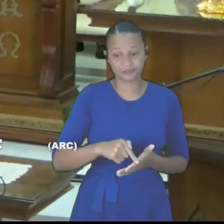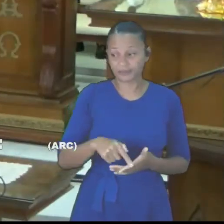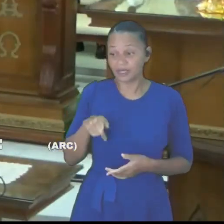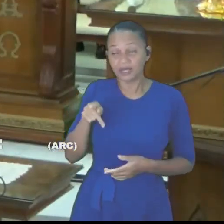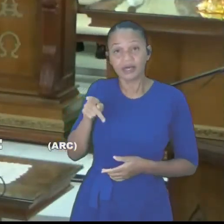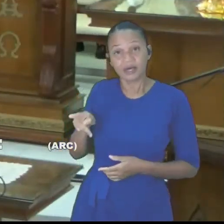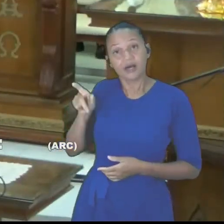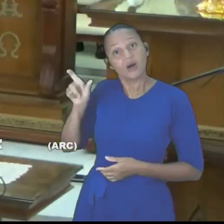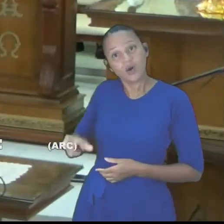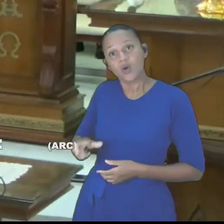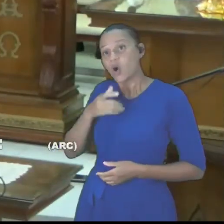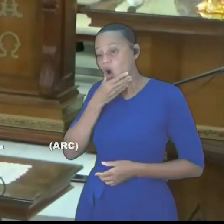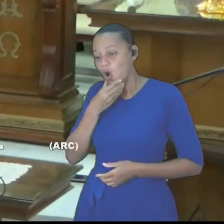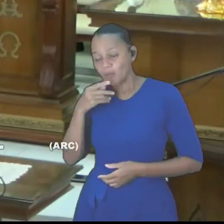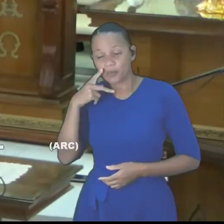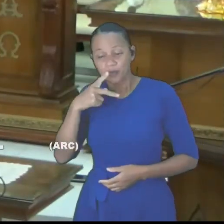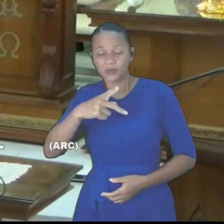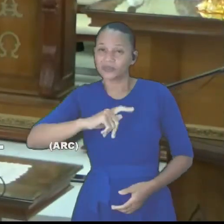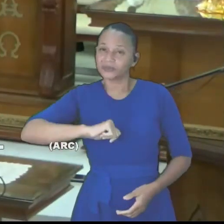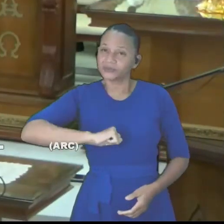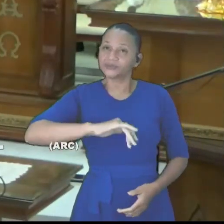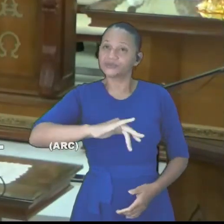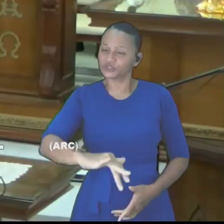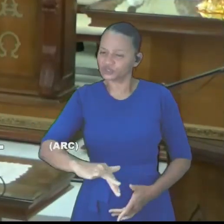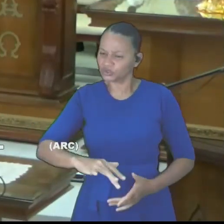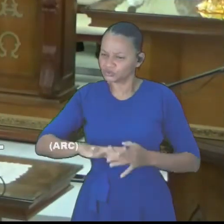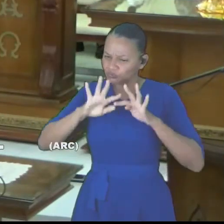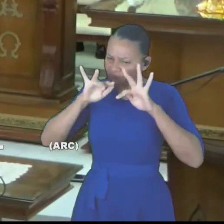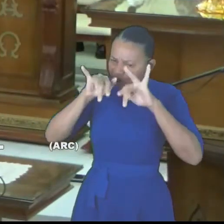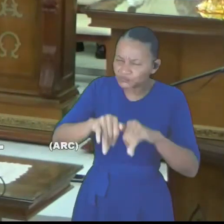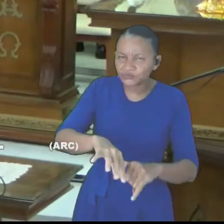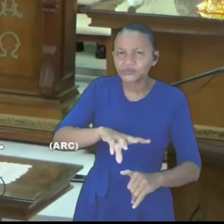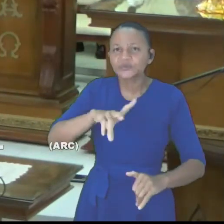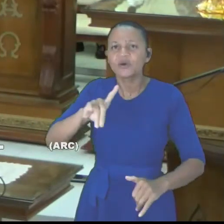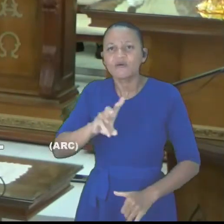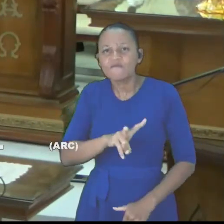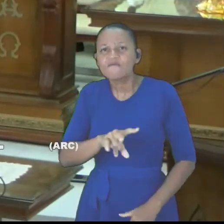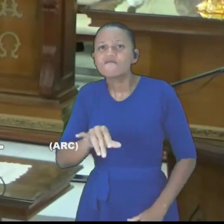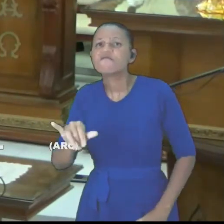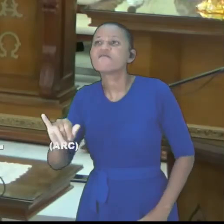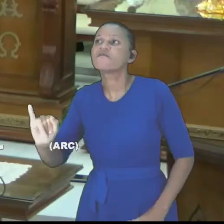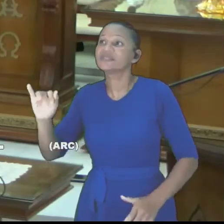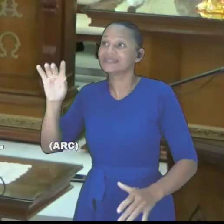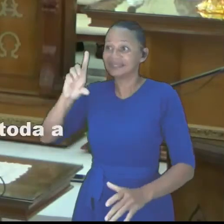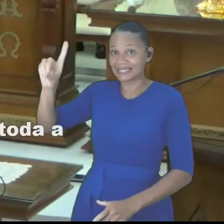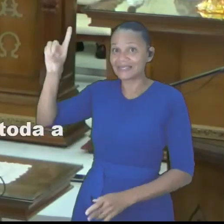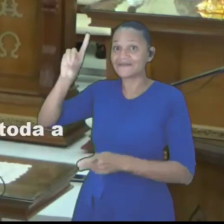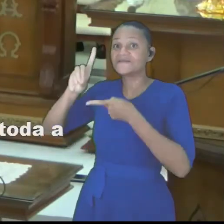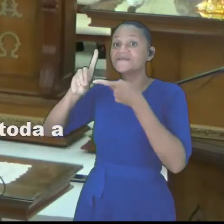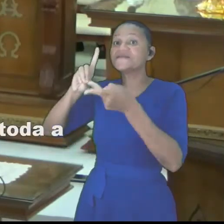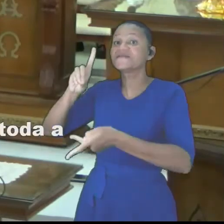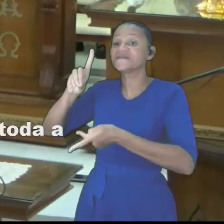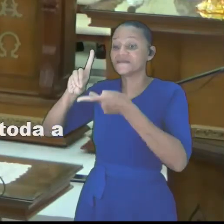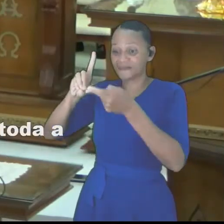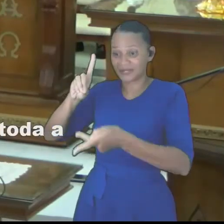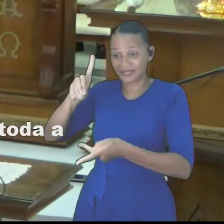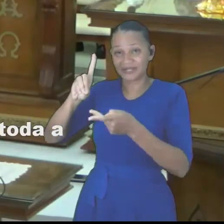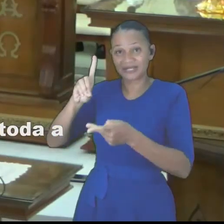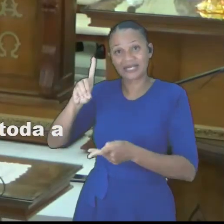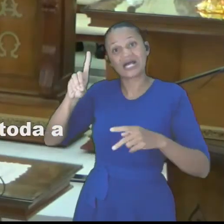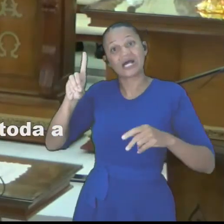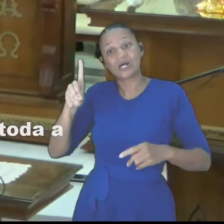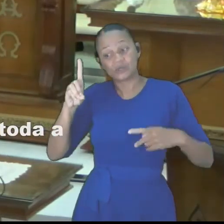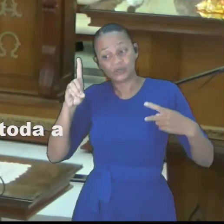pelo profeta Joel. E nos últimos dias acontecerá, diz Deus, que do